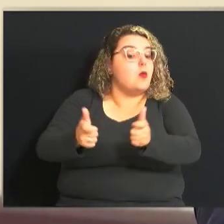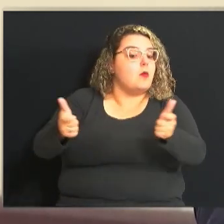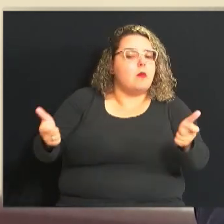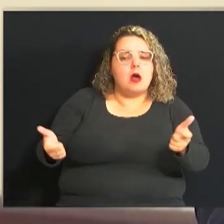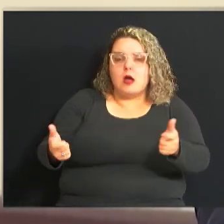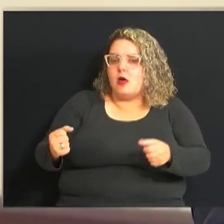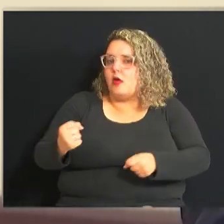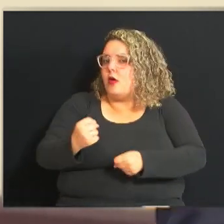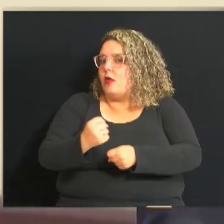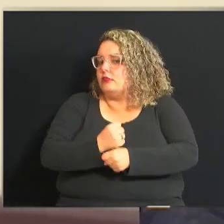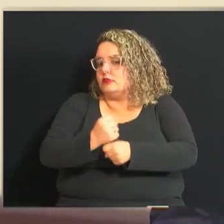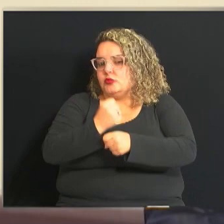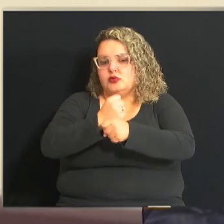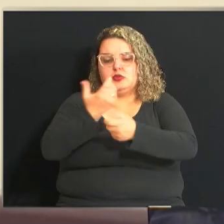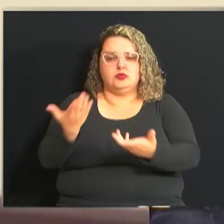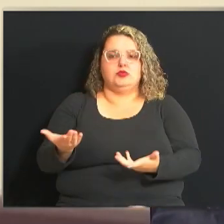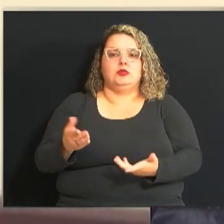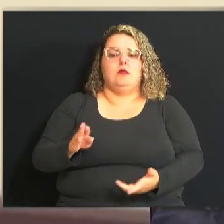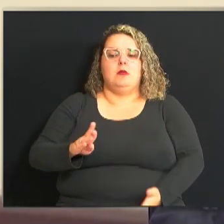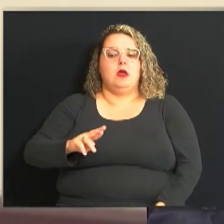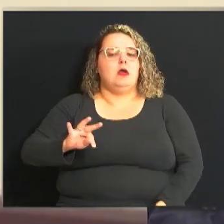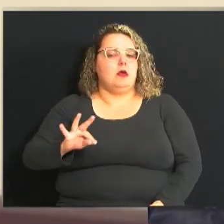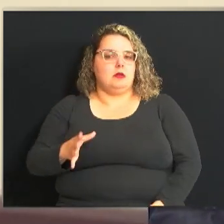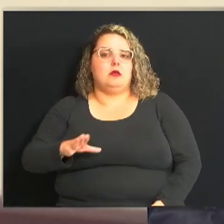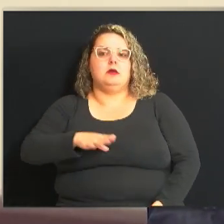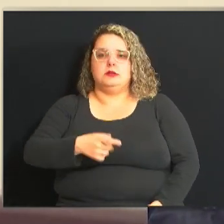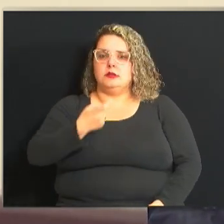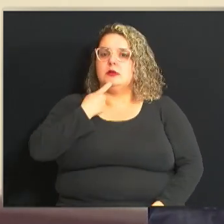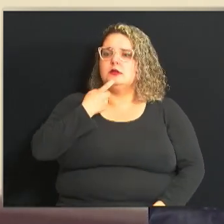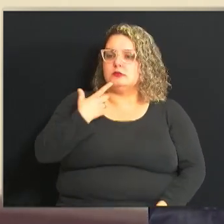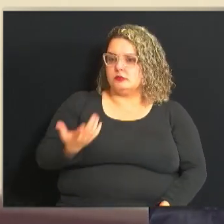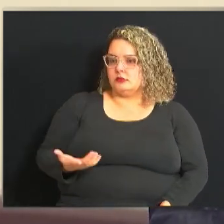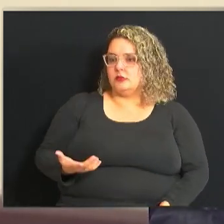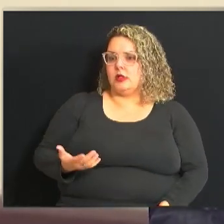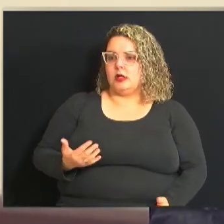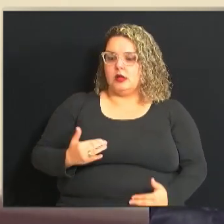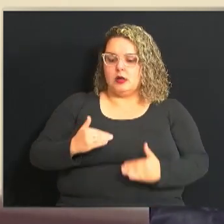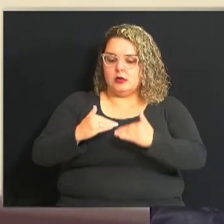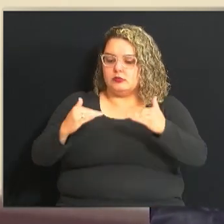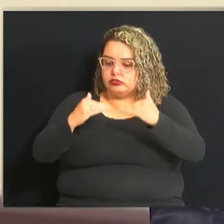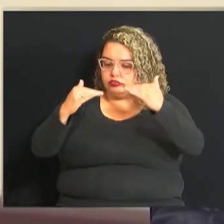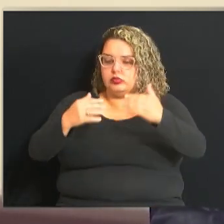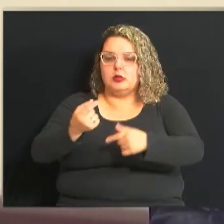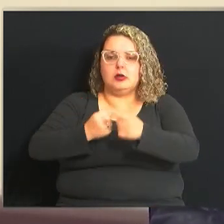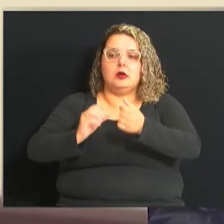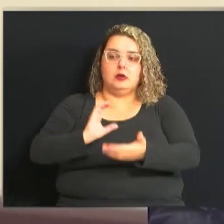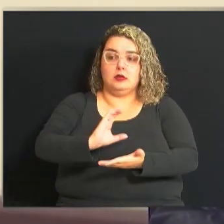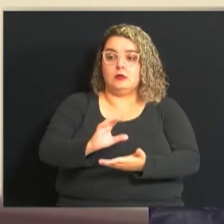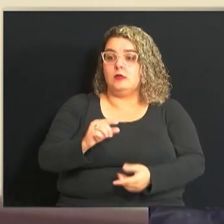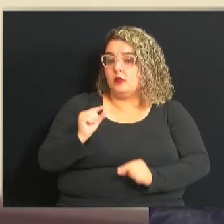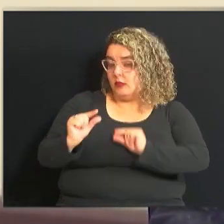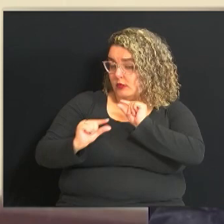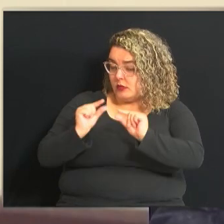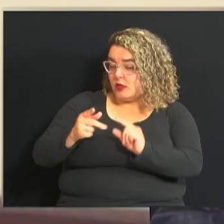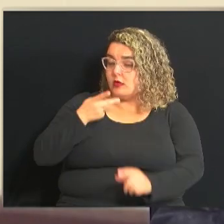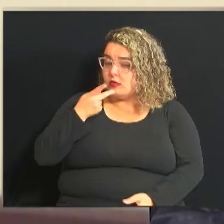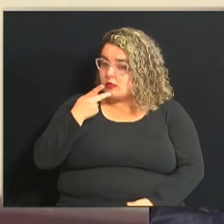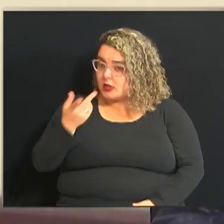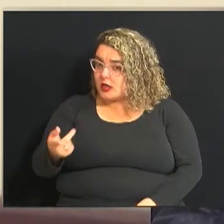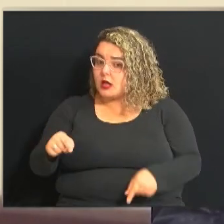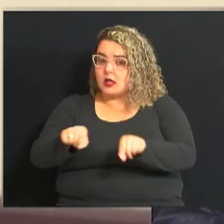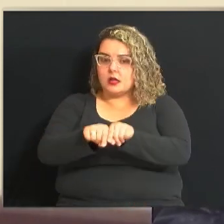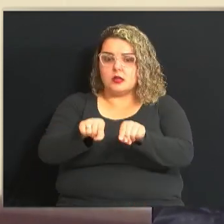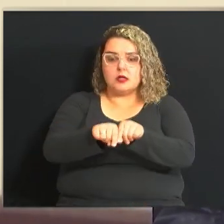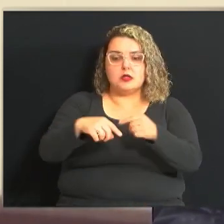Ela, pela grandeza da obra no que diz respeito ao nível de investimento, como nós vamos falar um pouco aqui, e também